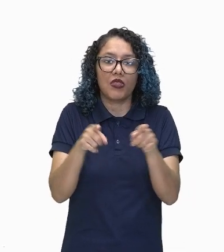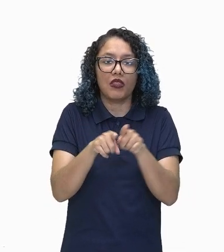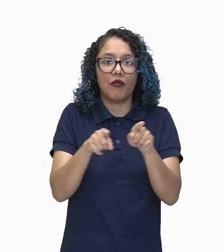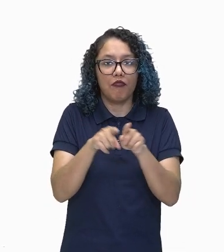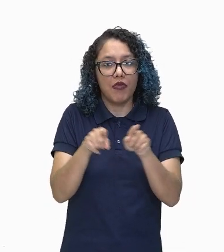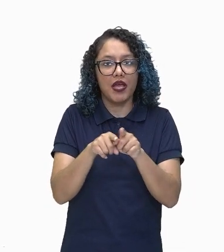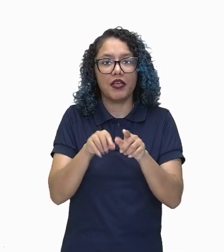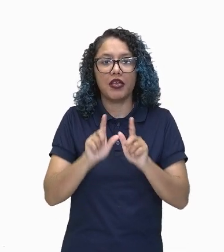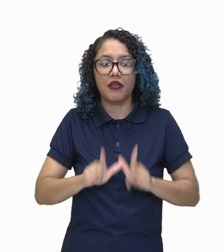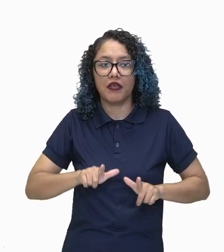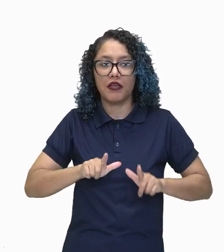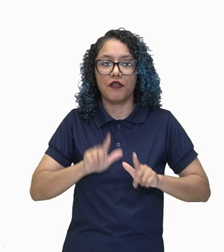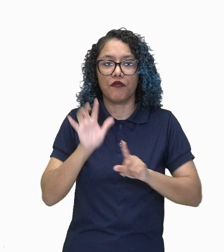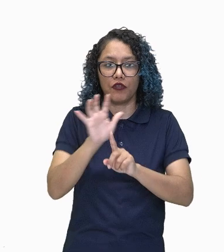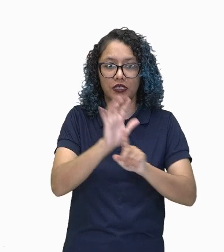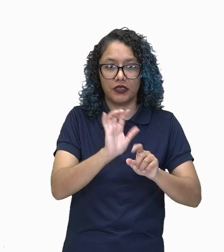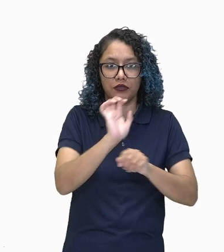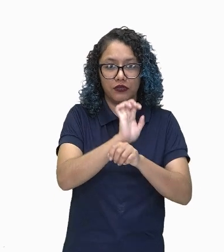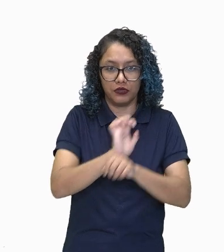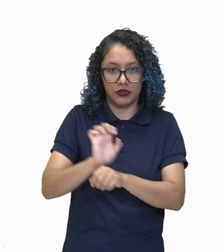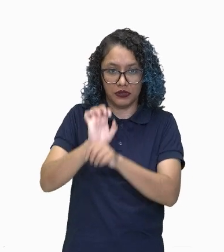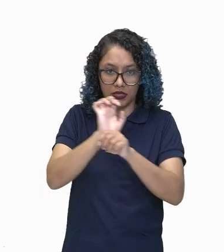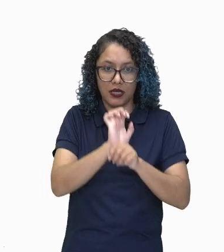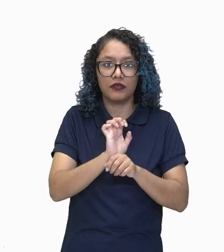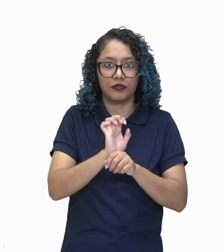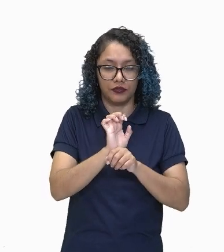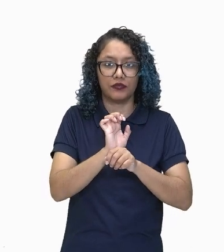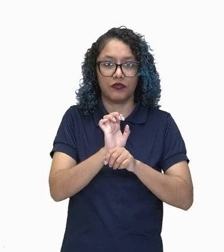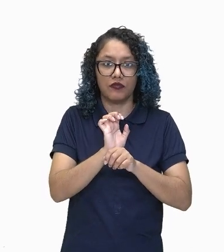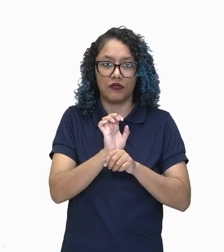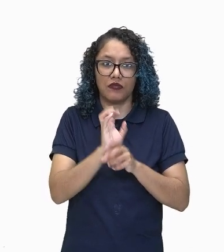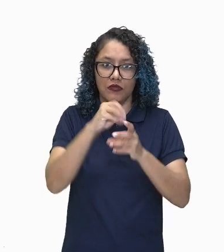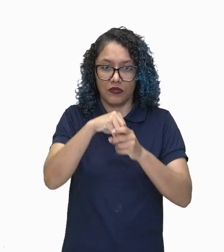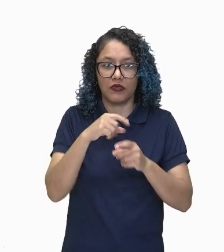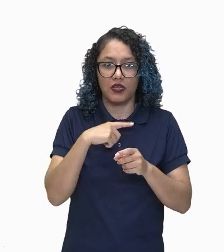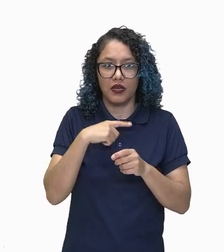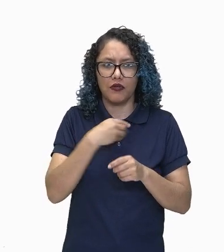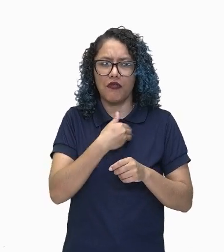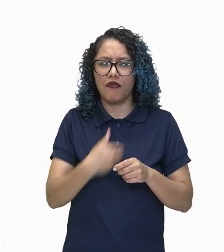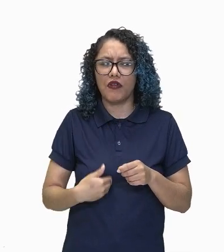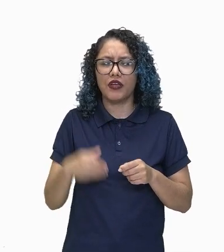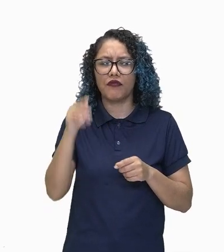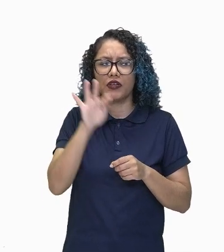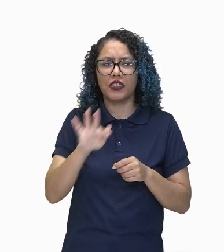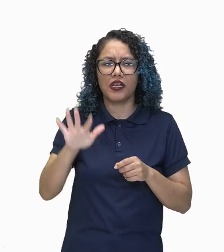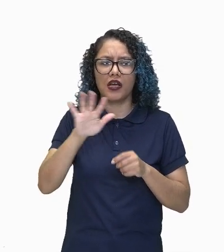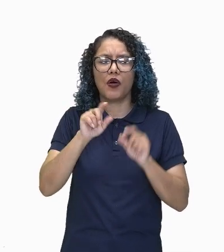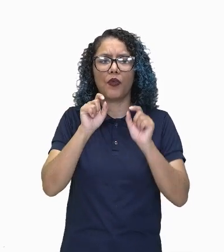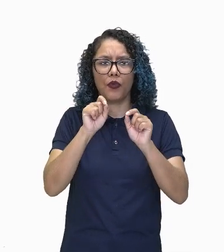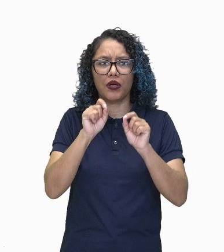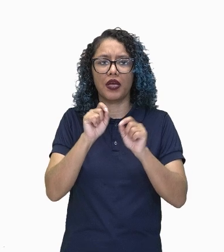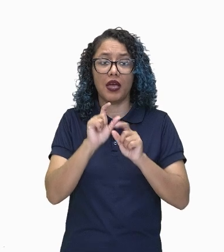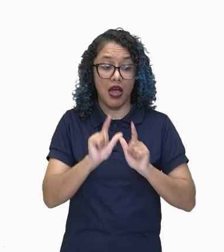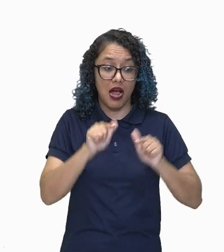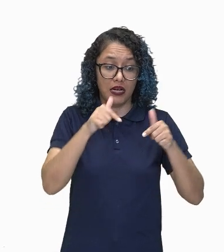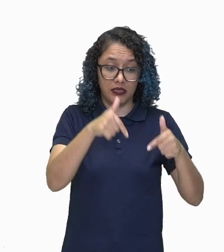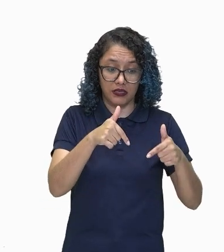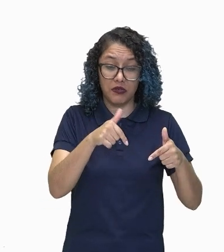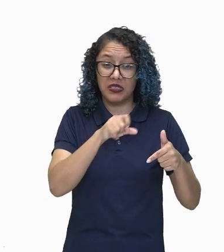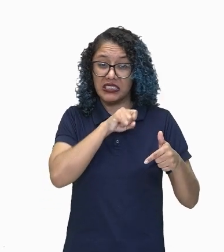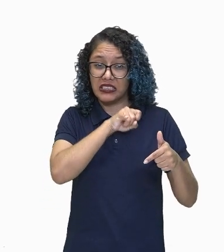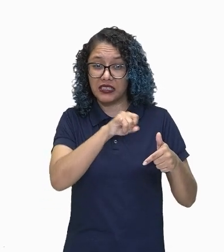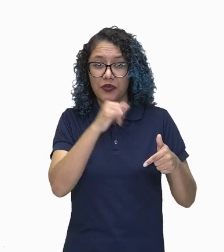nos estados por parte do governo federal. Aí o governo federal fazia intervenção nos estados, onde a